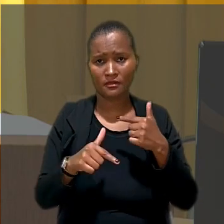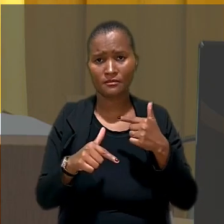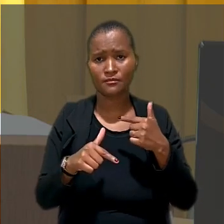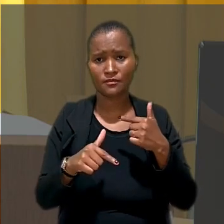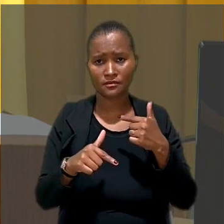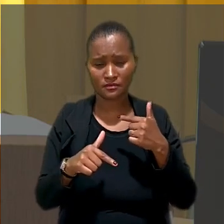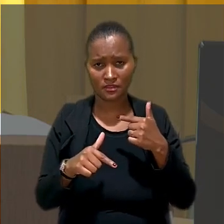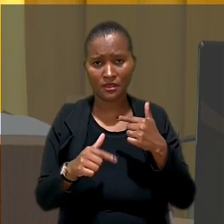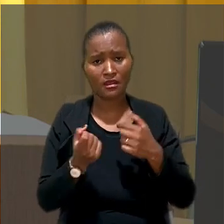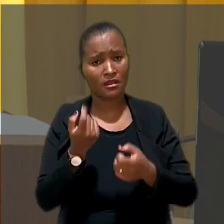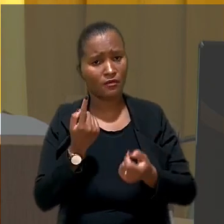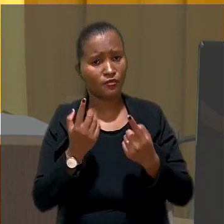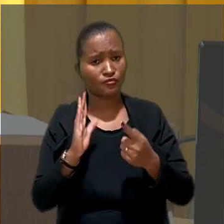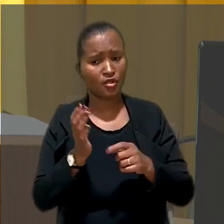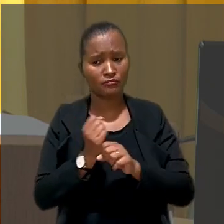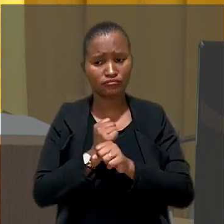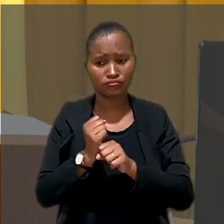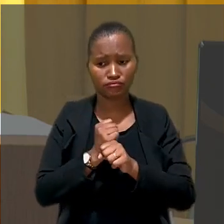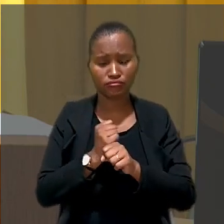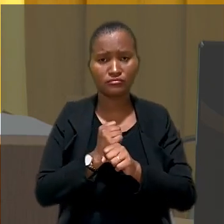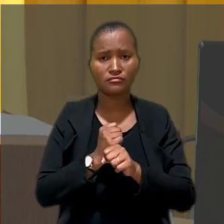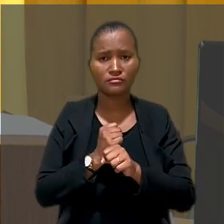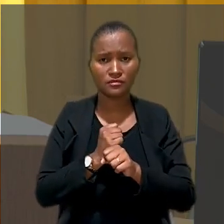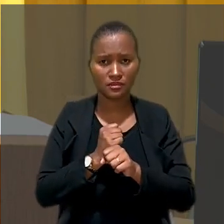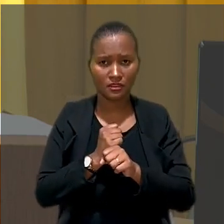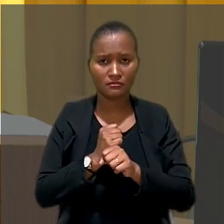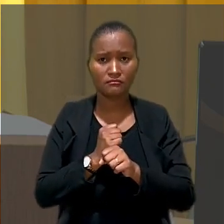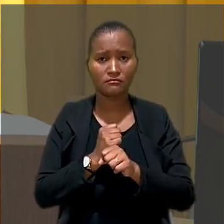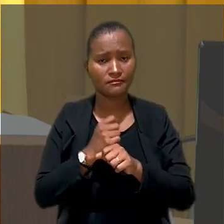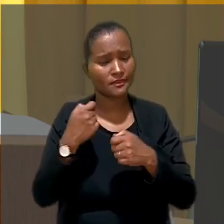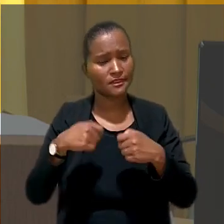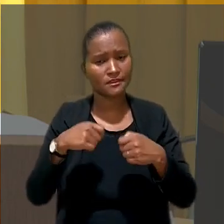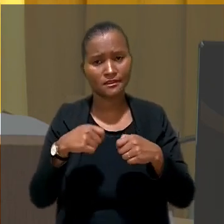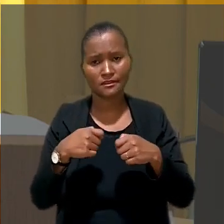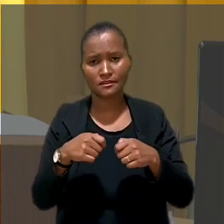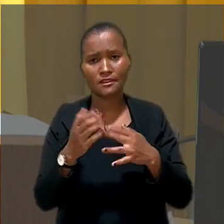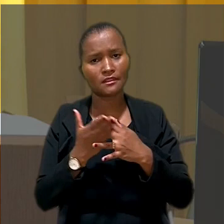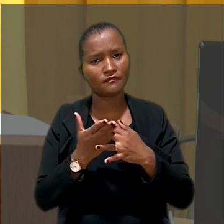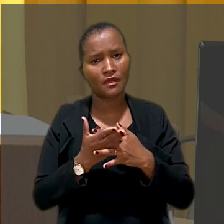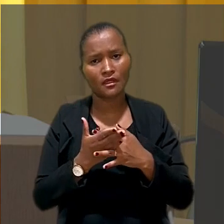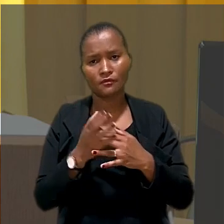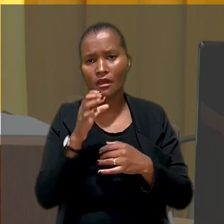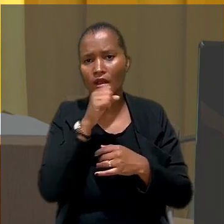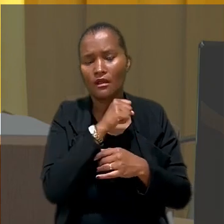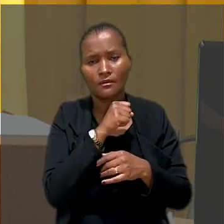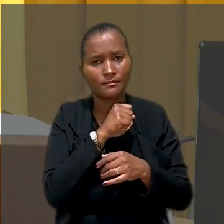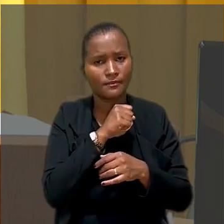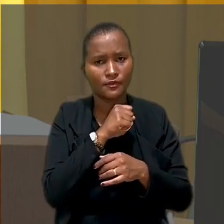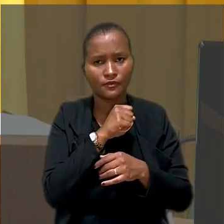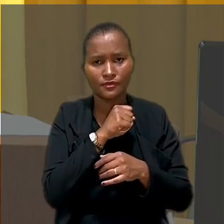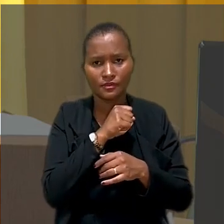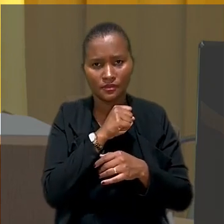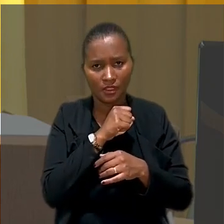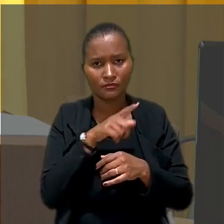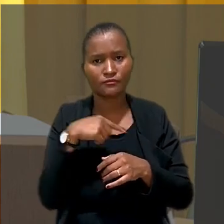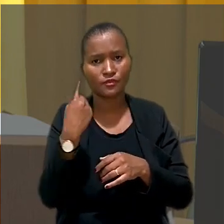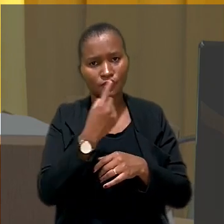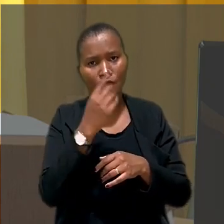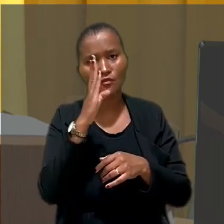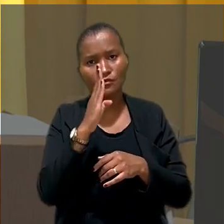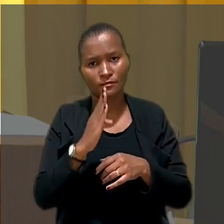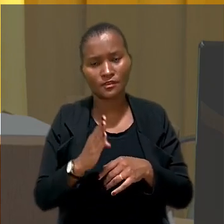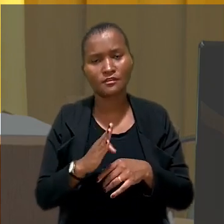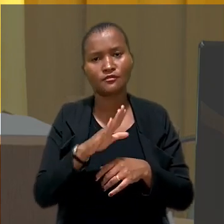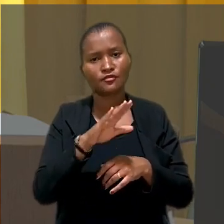Já há várias décadas, nós temos que dar uma parada no trabalho, uma paradinha rápida, do que a gente no